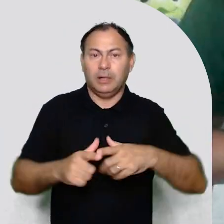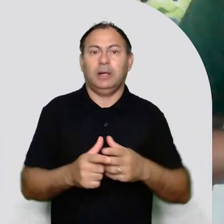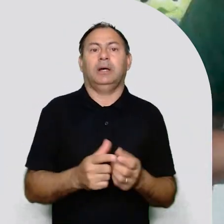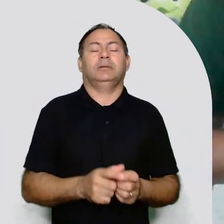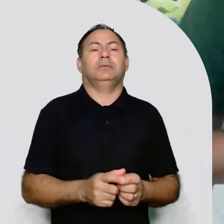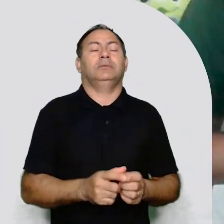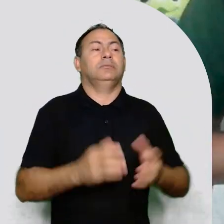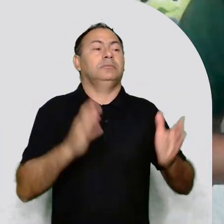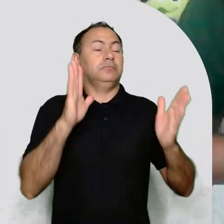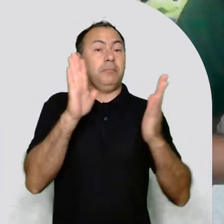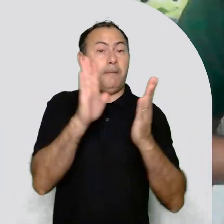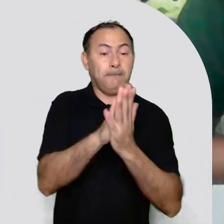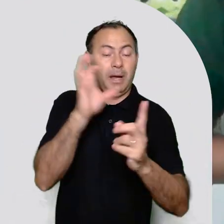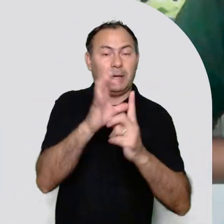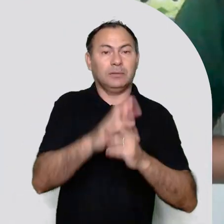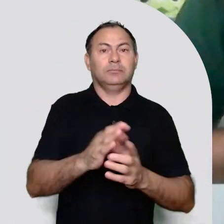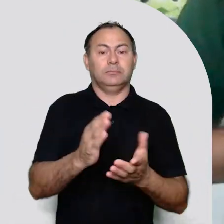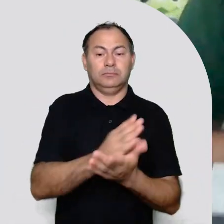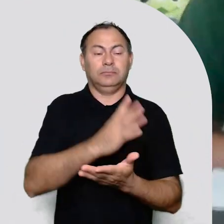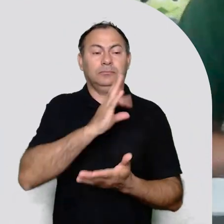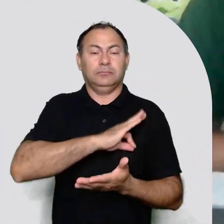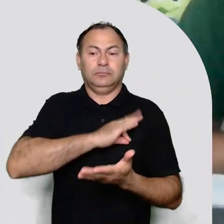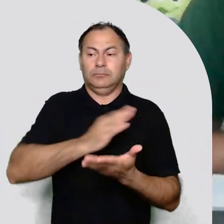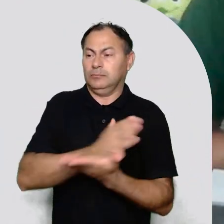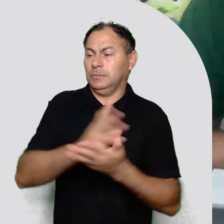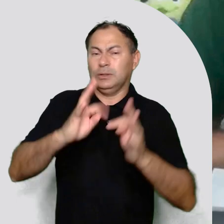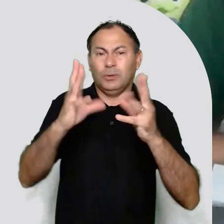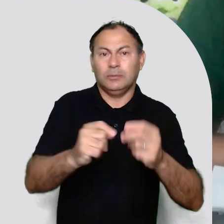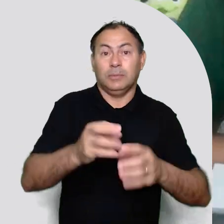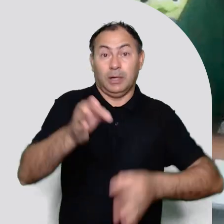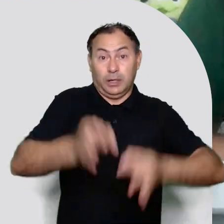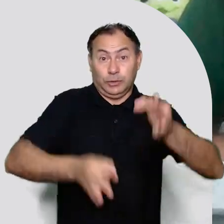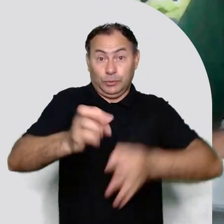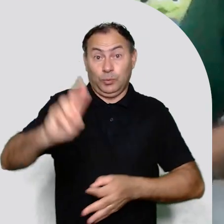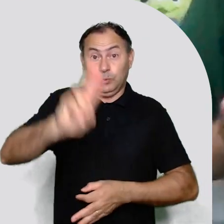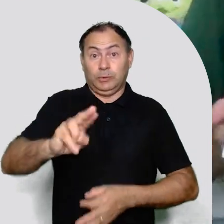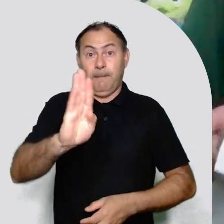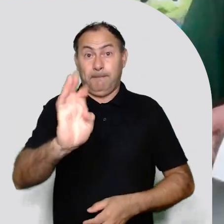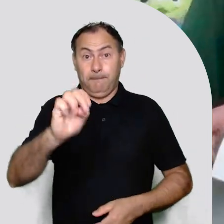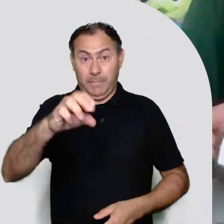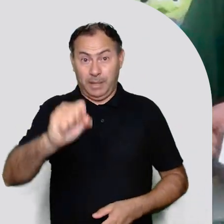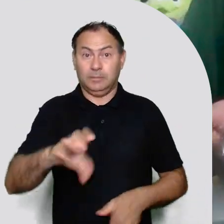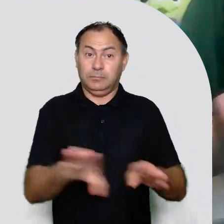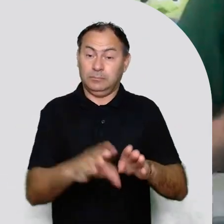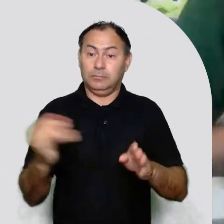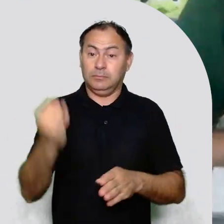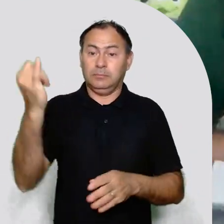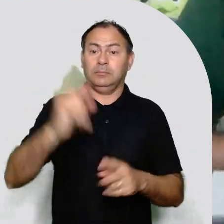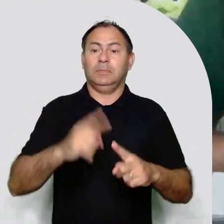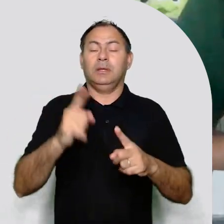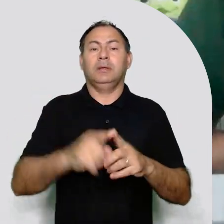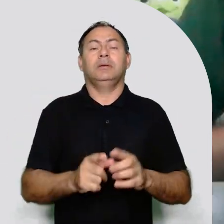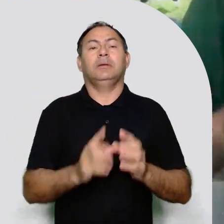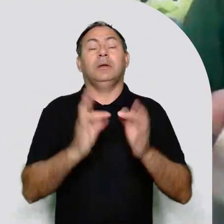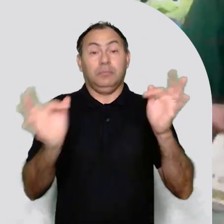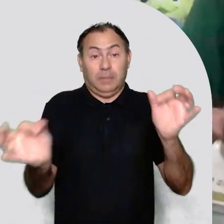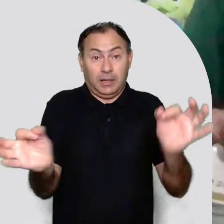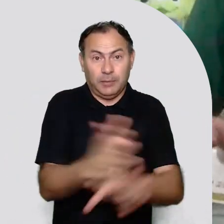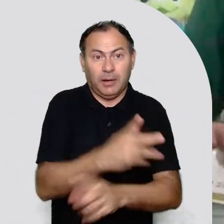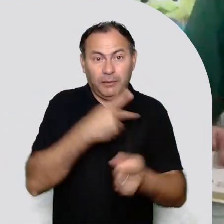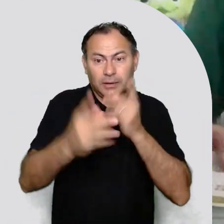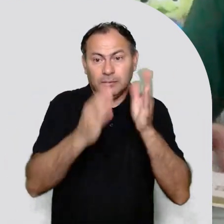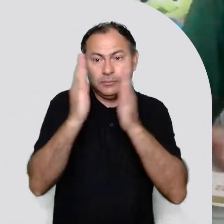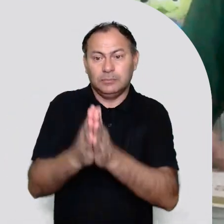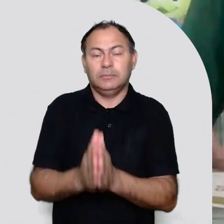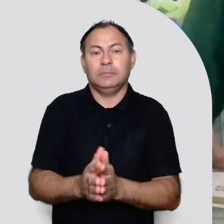dos sindicatos, da renda justa para todos, a justiça no uso dos bens, que é bem importante. E aí, para finalizar, vou